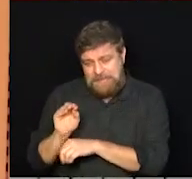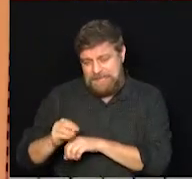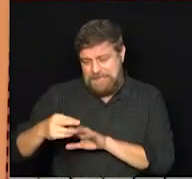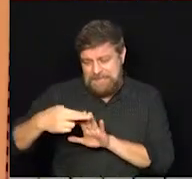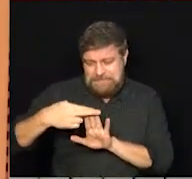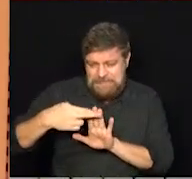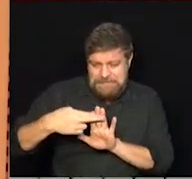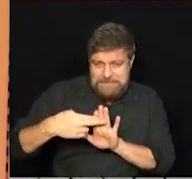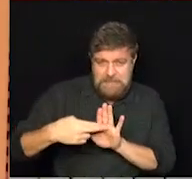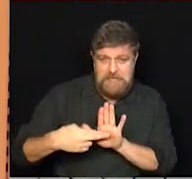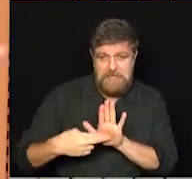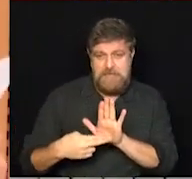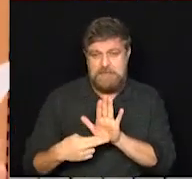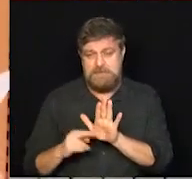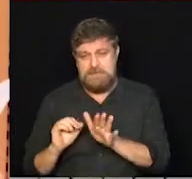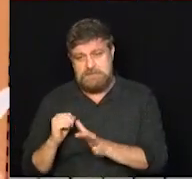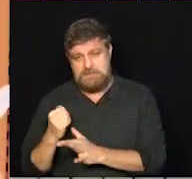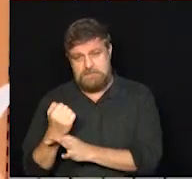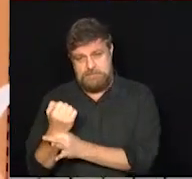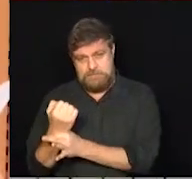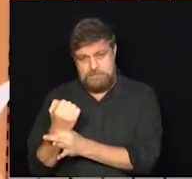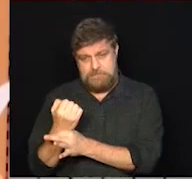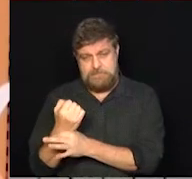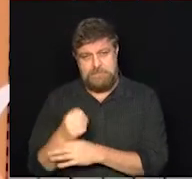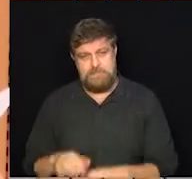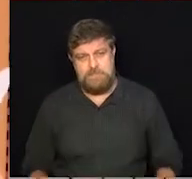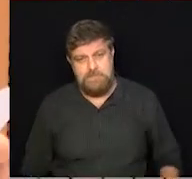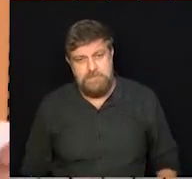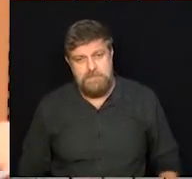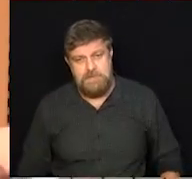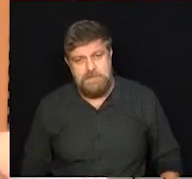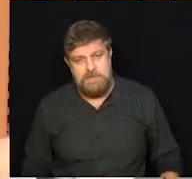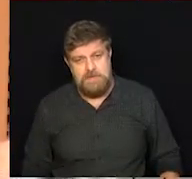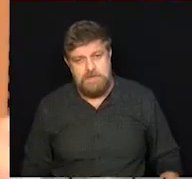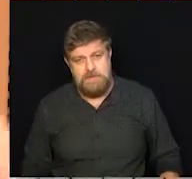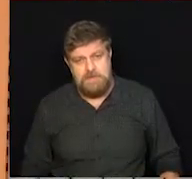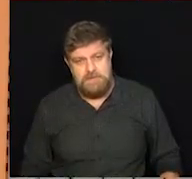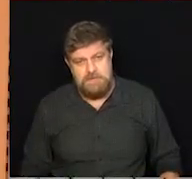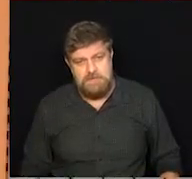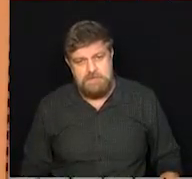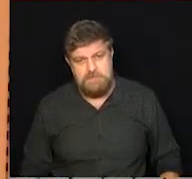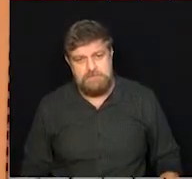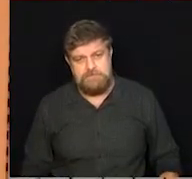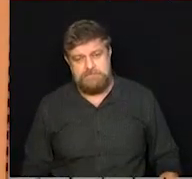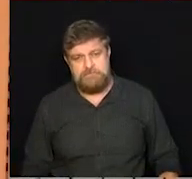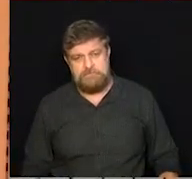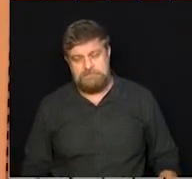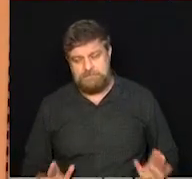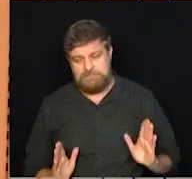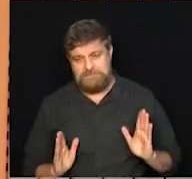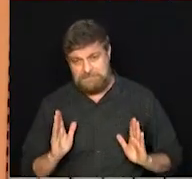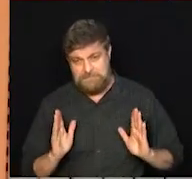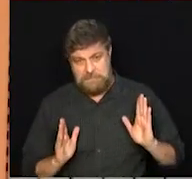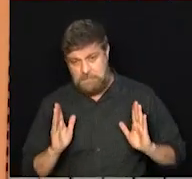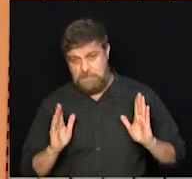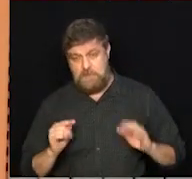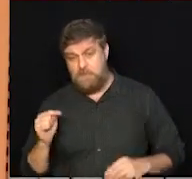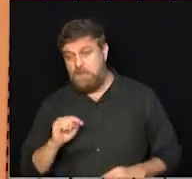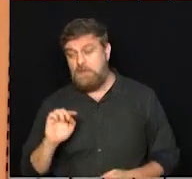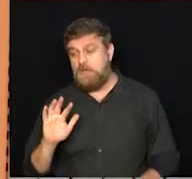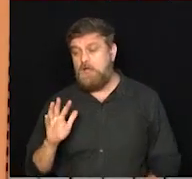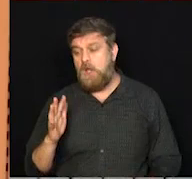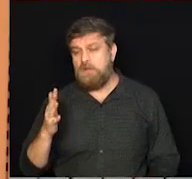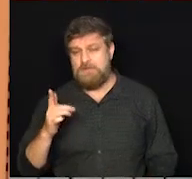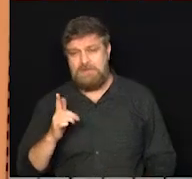regularização e de segurança do entorno é nesse no meio desse período nós tivemos também